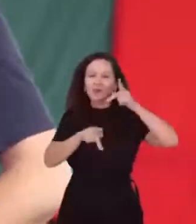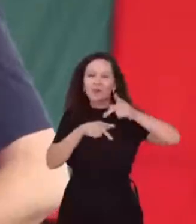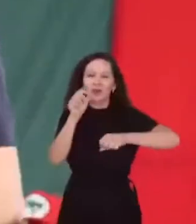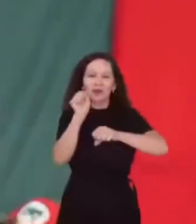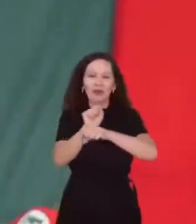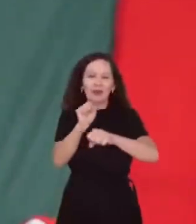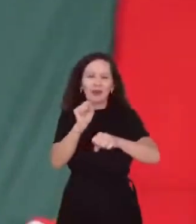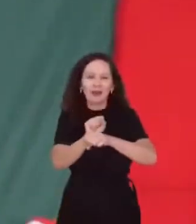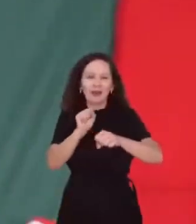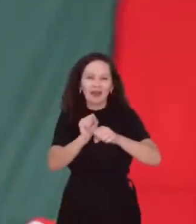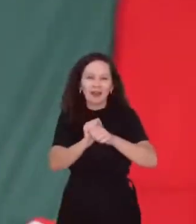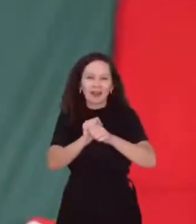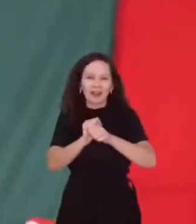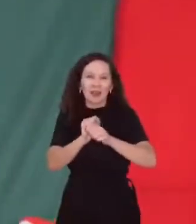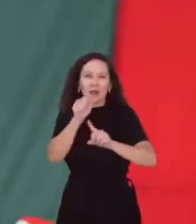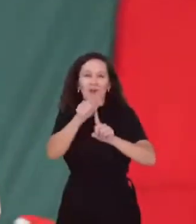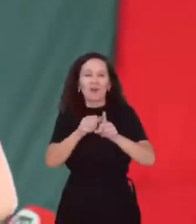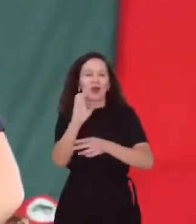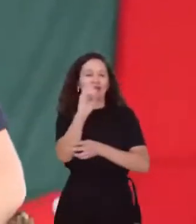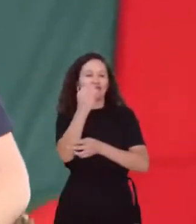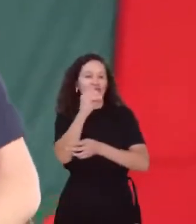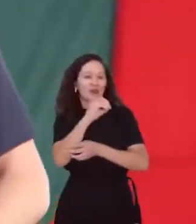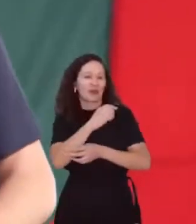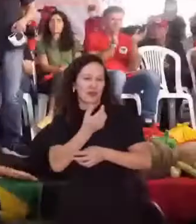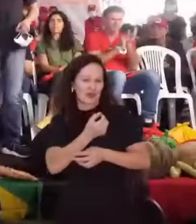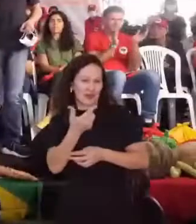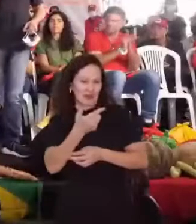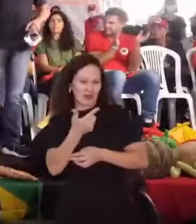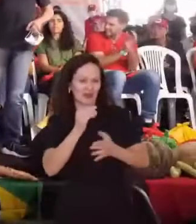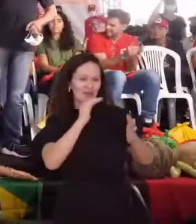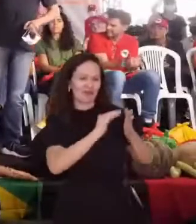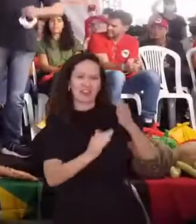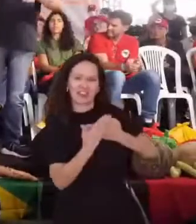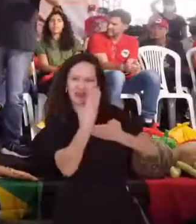outubro desse ano, quando tirar o genocida do poder.